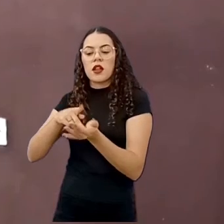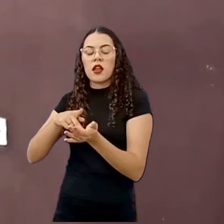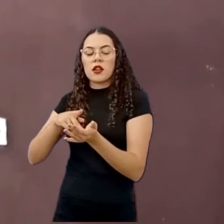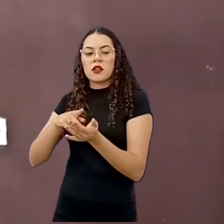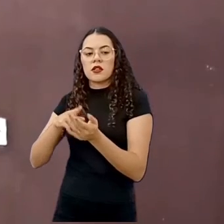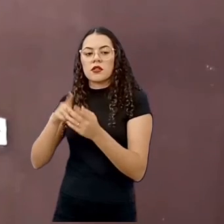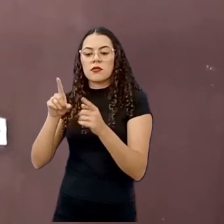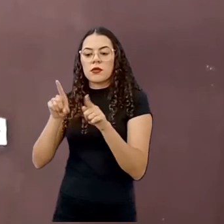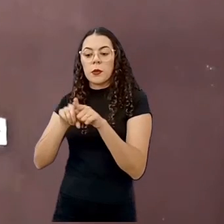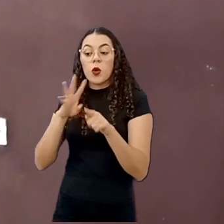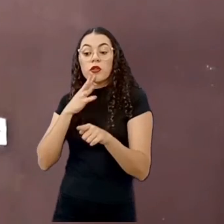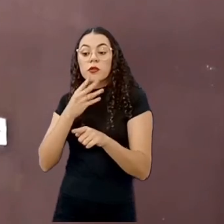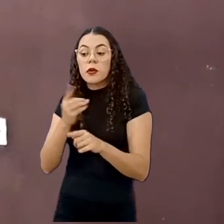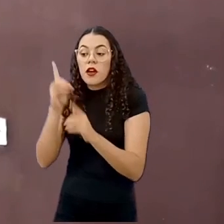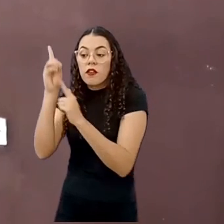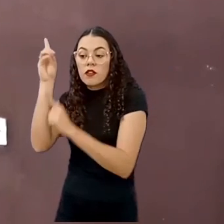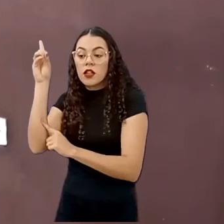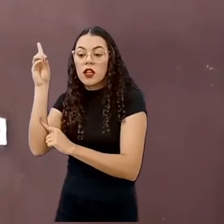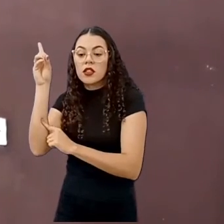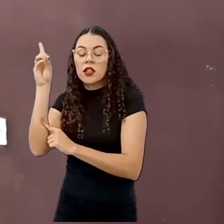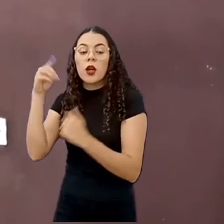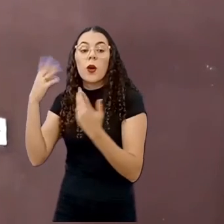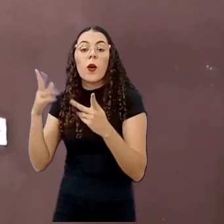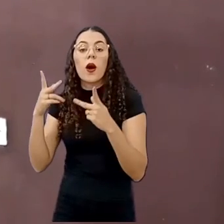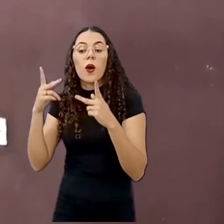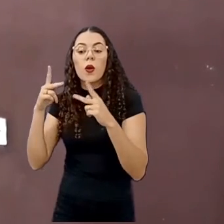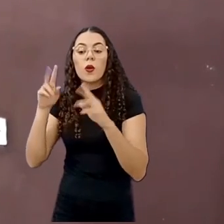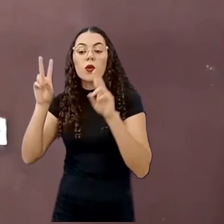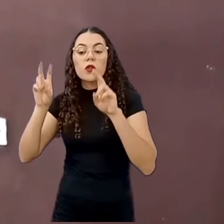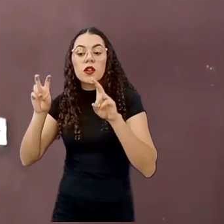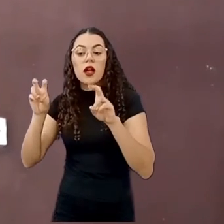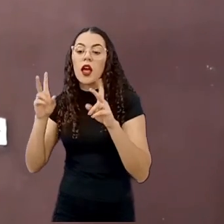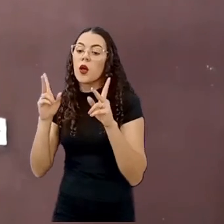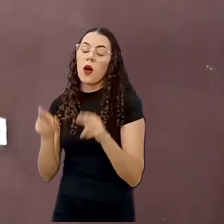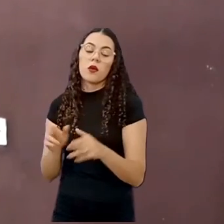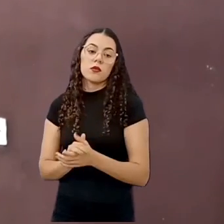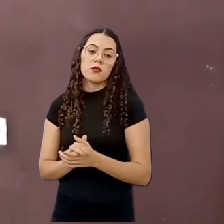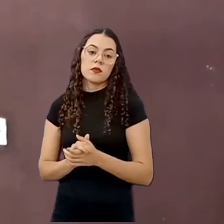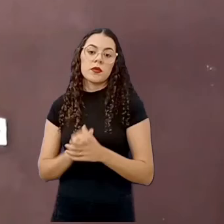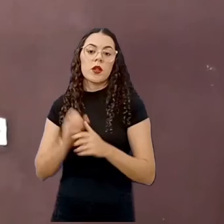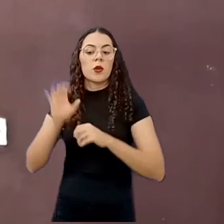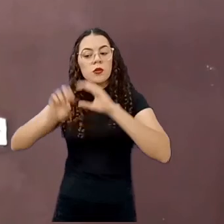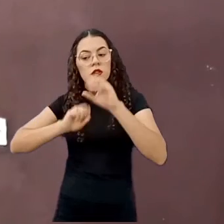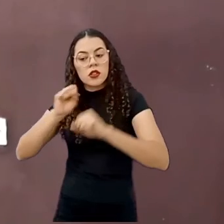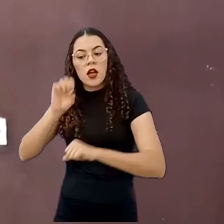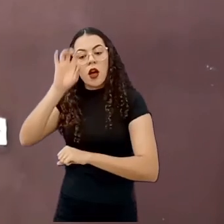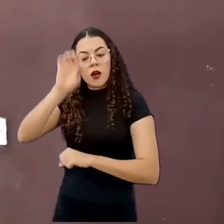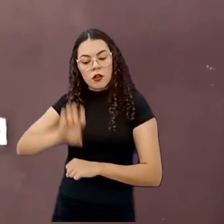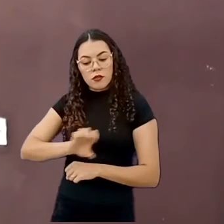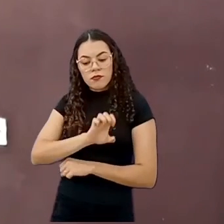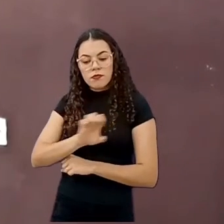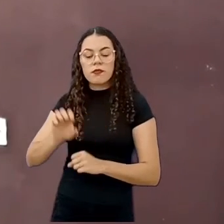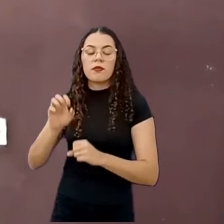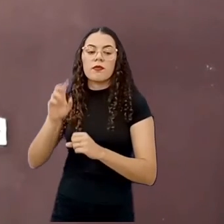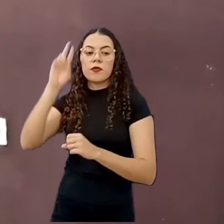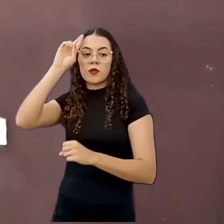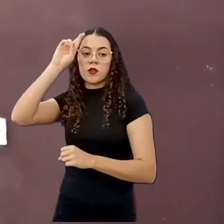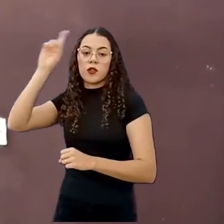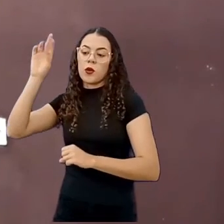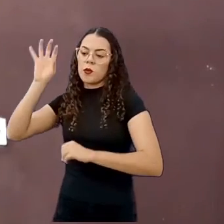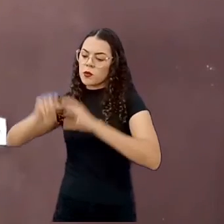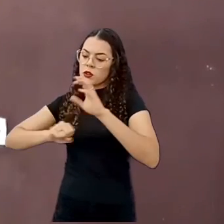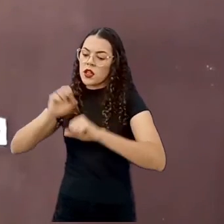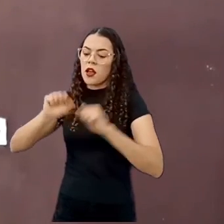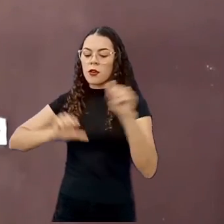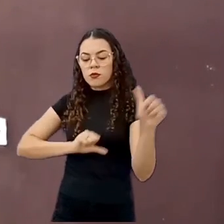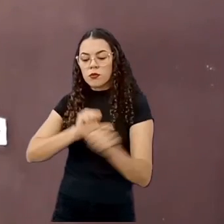da vontade dEle. Sabe qual é a mensagem para você? É a mesma. Busque o Evangelho do Senhor, o Evangelho que